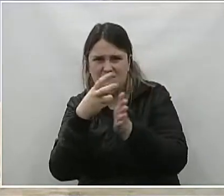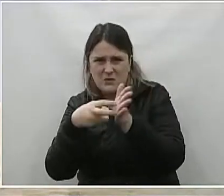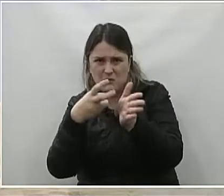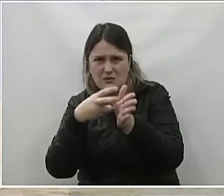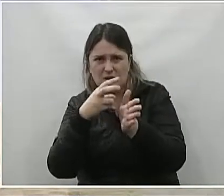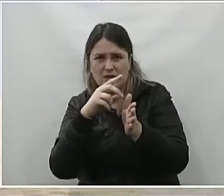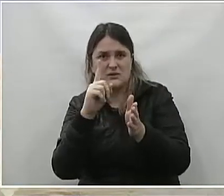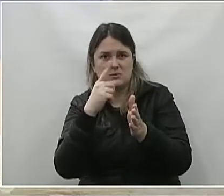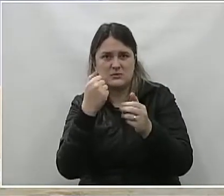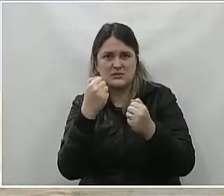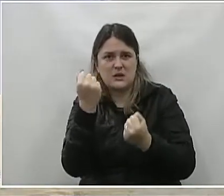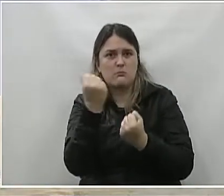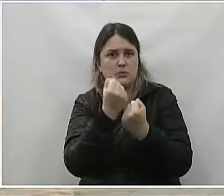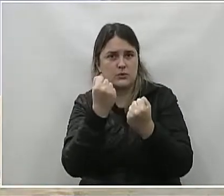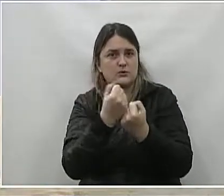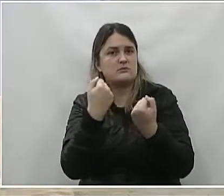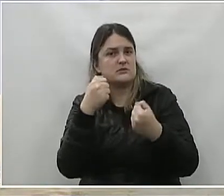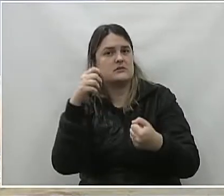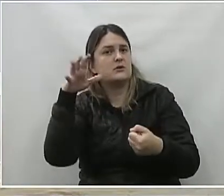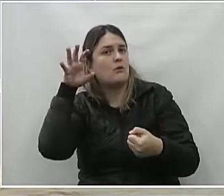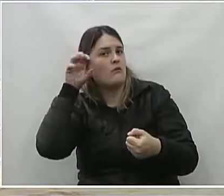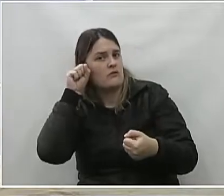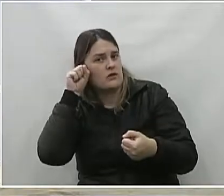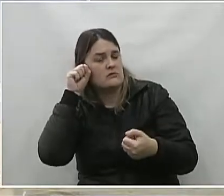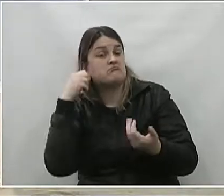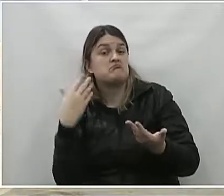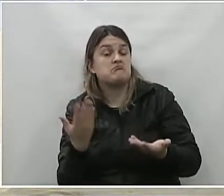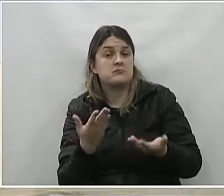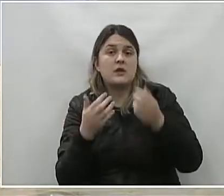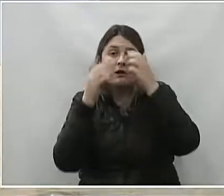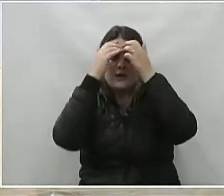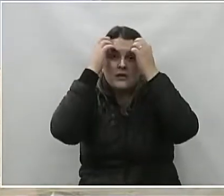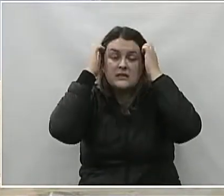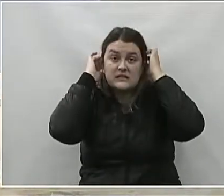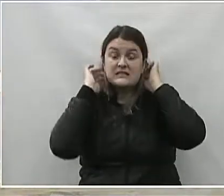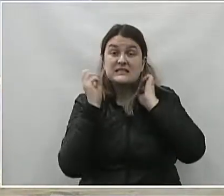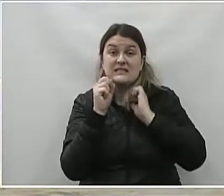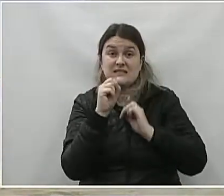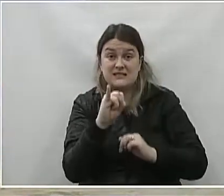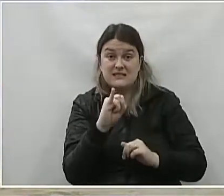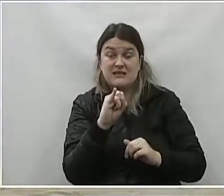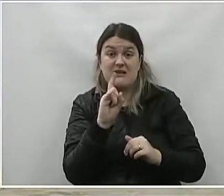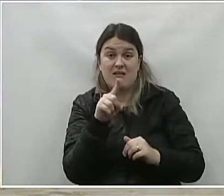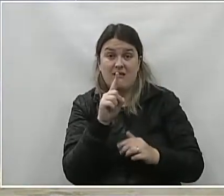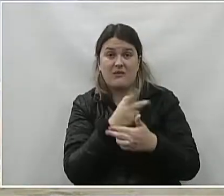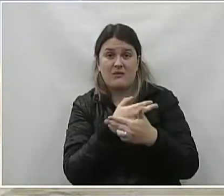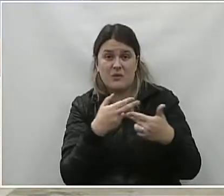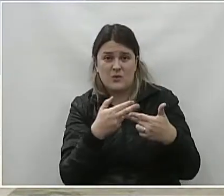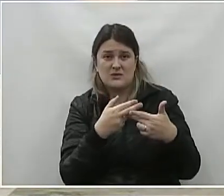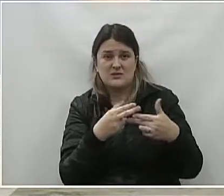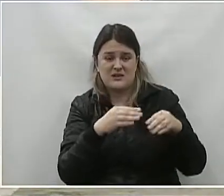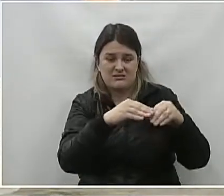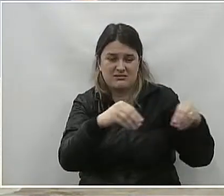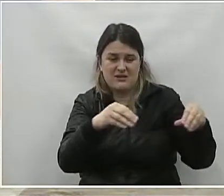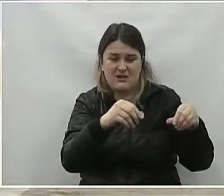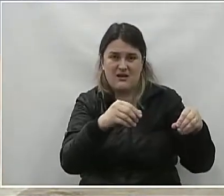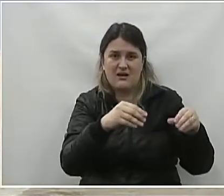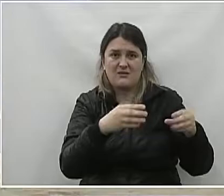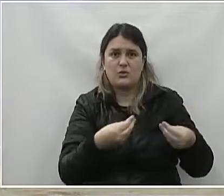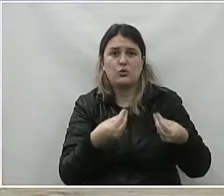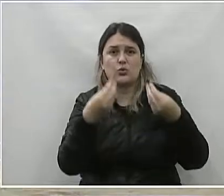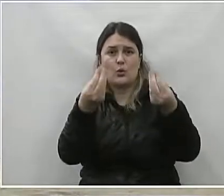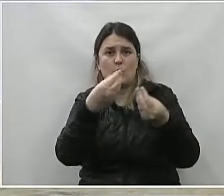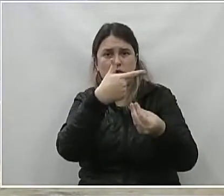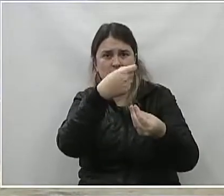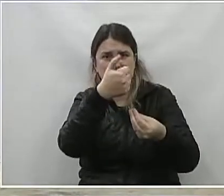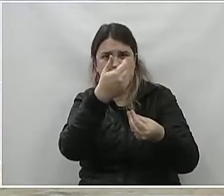ser assistidas, que têm que ser ouvidas. Né? Então, se é uma situação que foi passado um imóvel desde o ano de